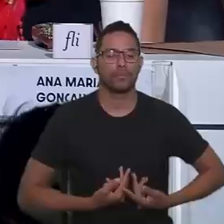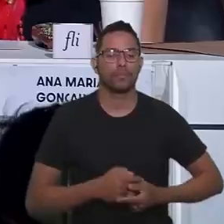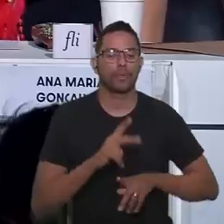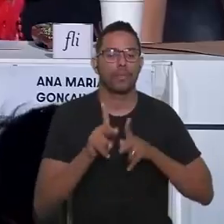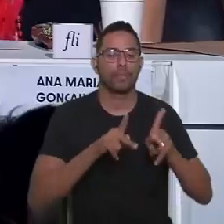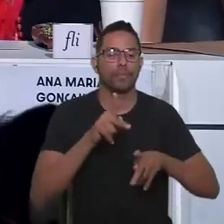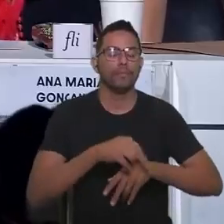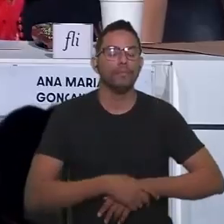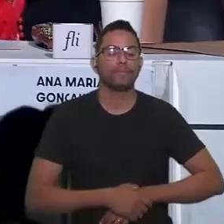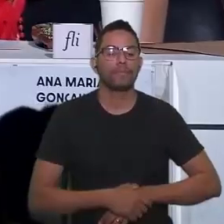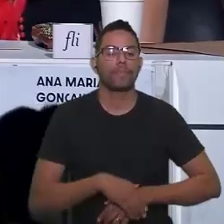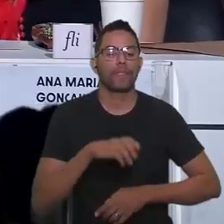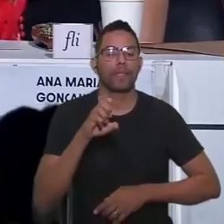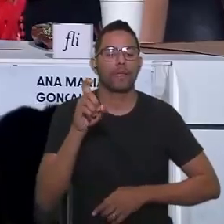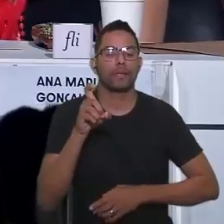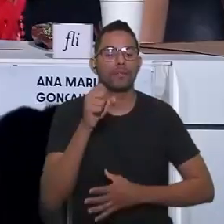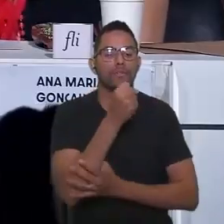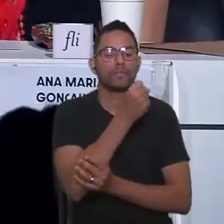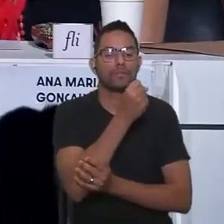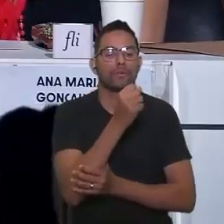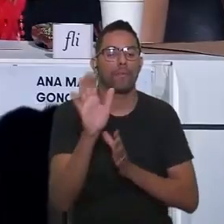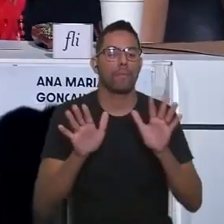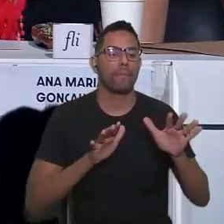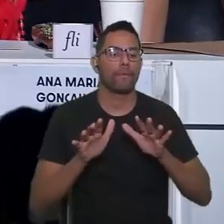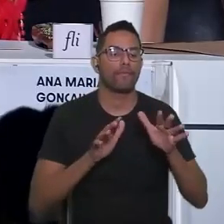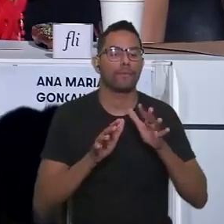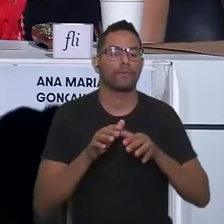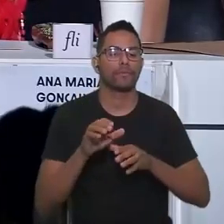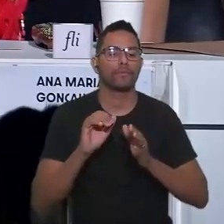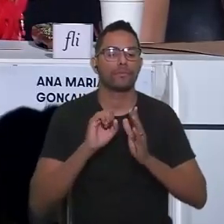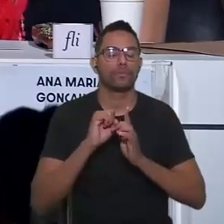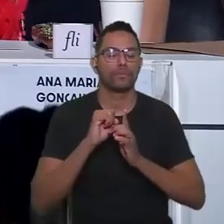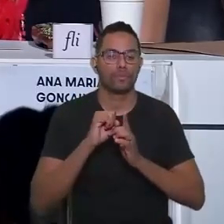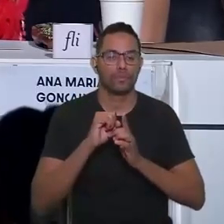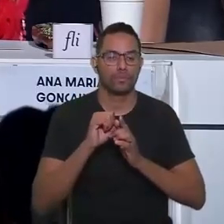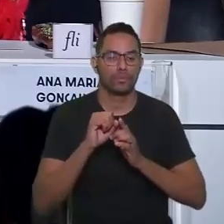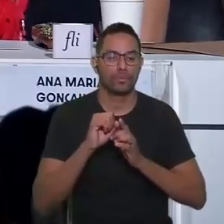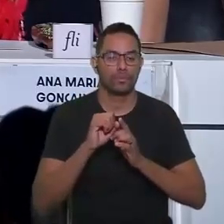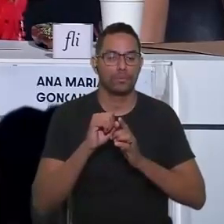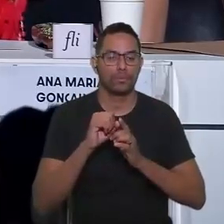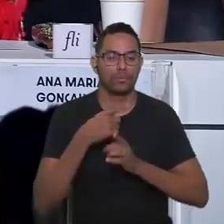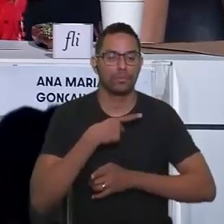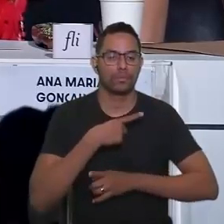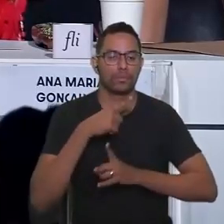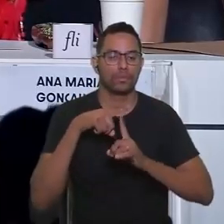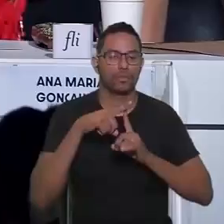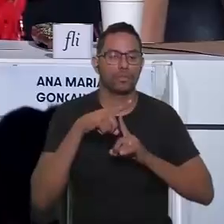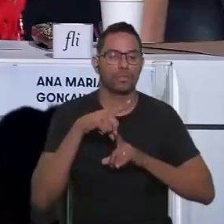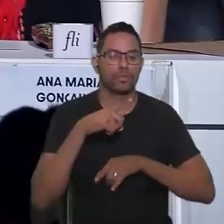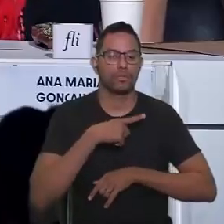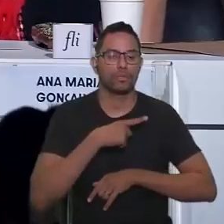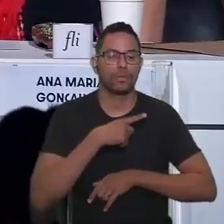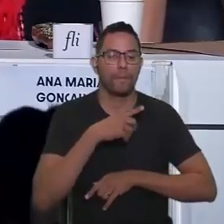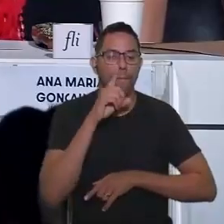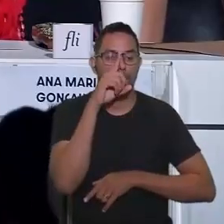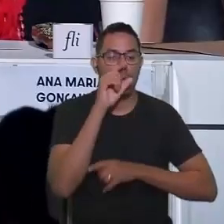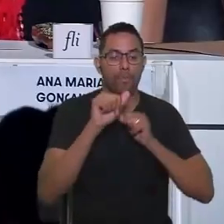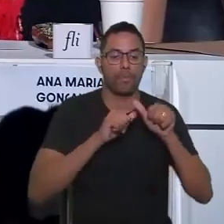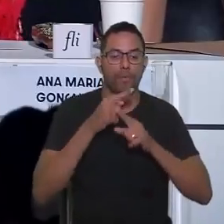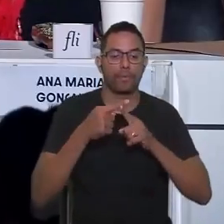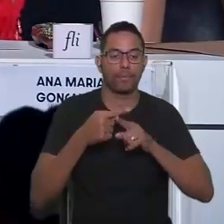humanidade. Exu responde pela movimentação do sistema, que é sempre tida como perigosa. Mudar para